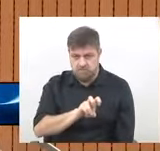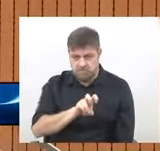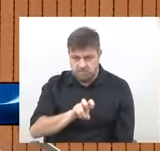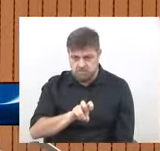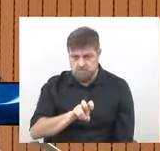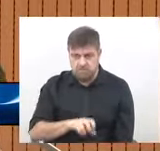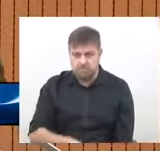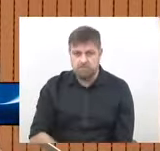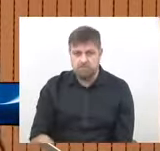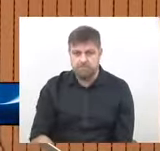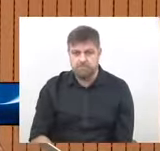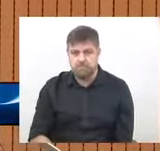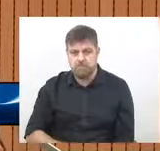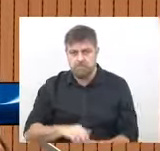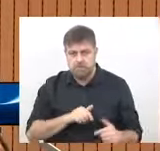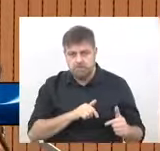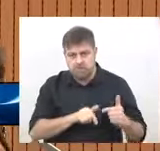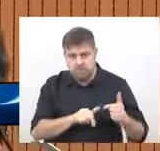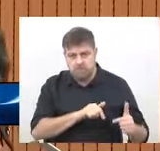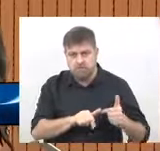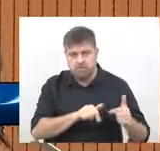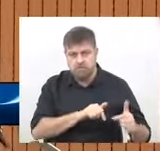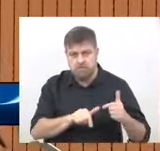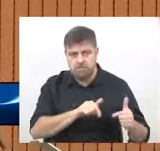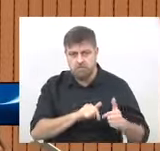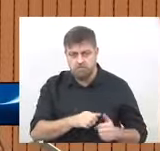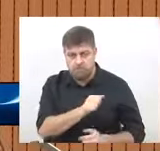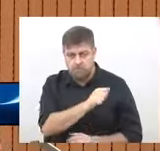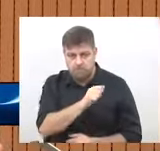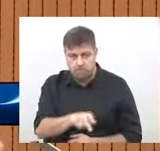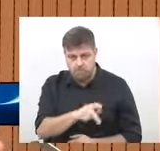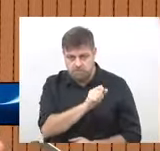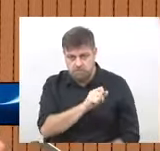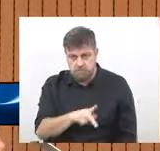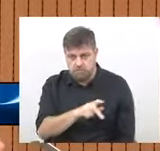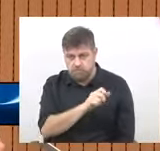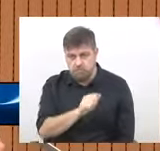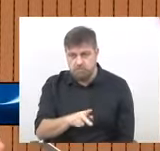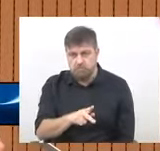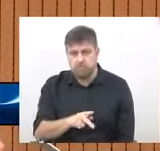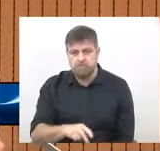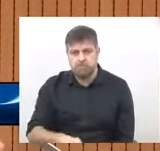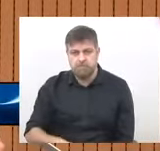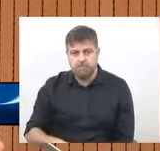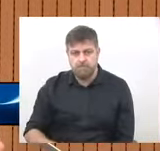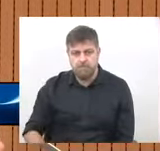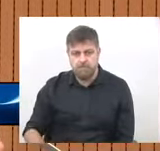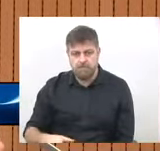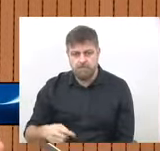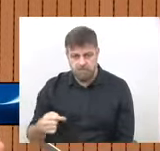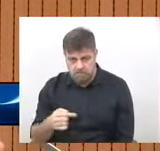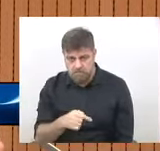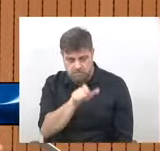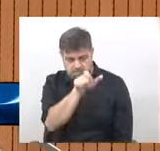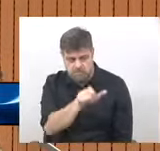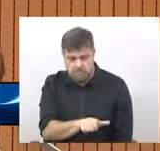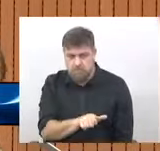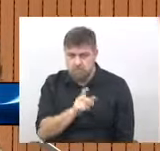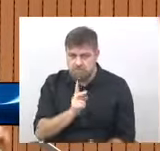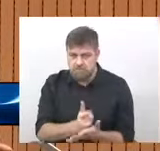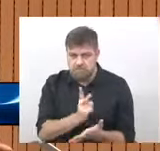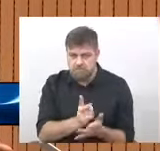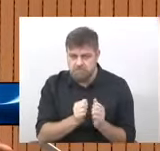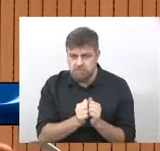1955, trabalhou, aposentou, e mesmo assim ele continuou